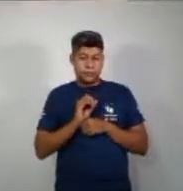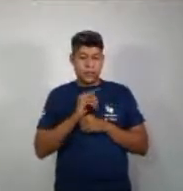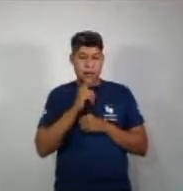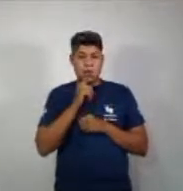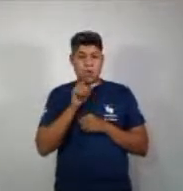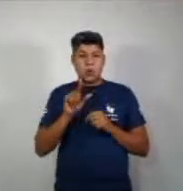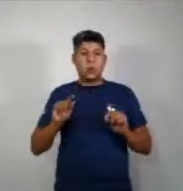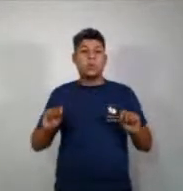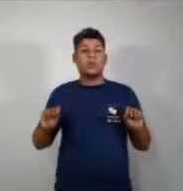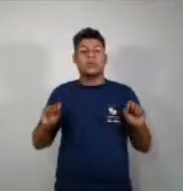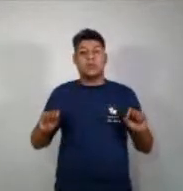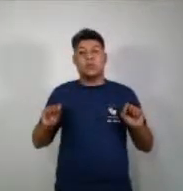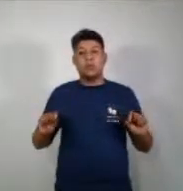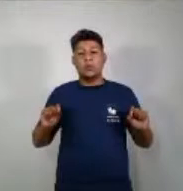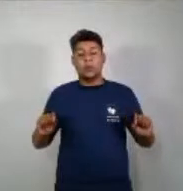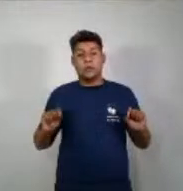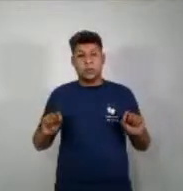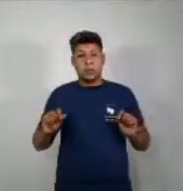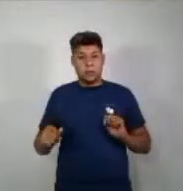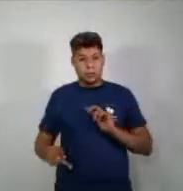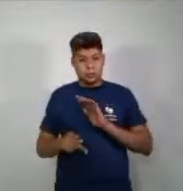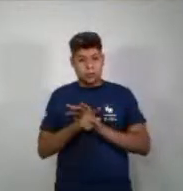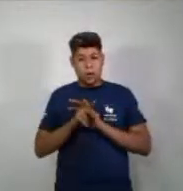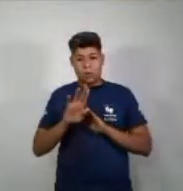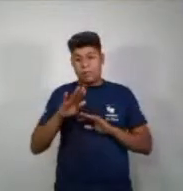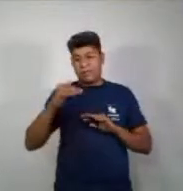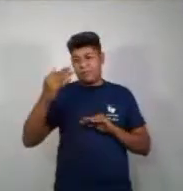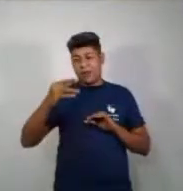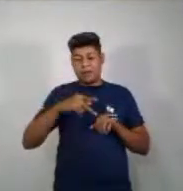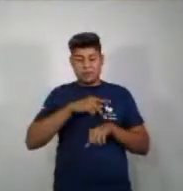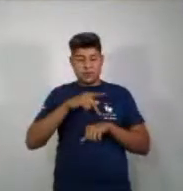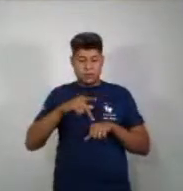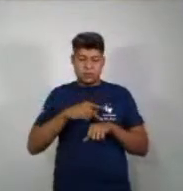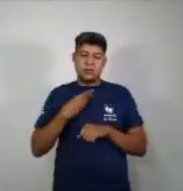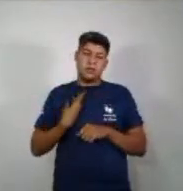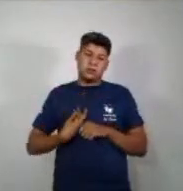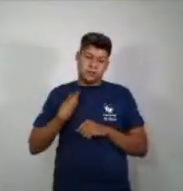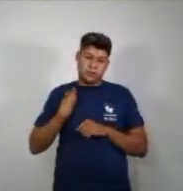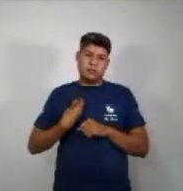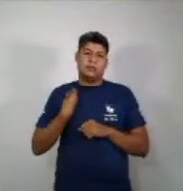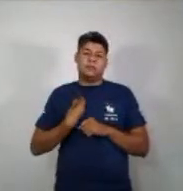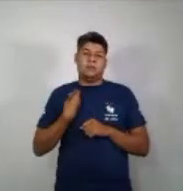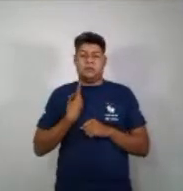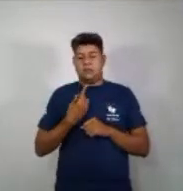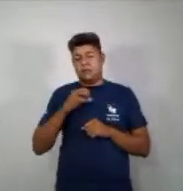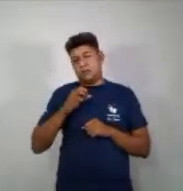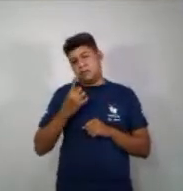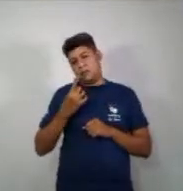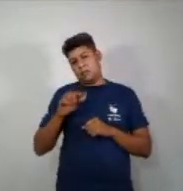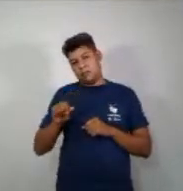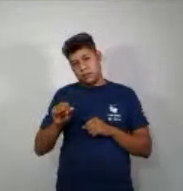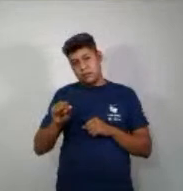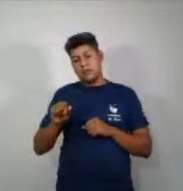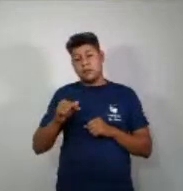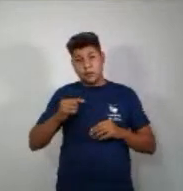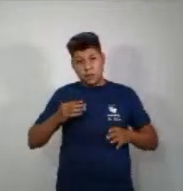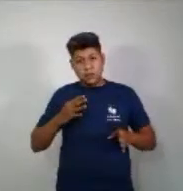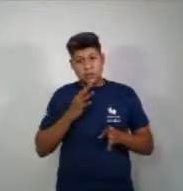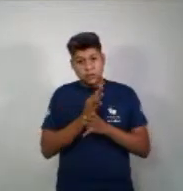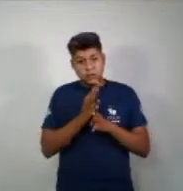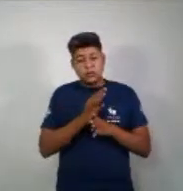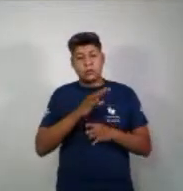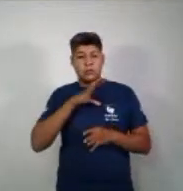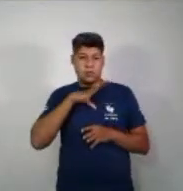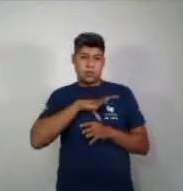conseguir uma posição fora da Hungria, ele estava realmente ali, né, a partir de 37, 38, descobrindo o